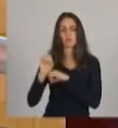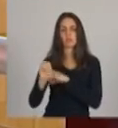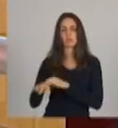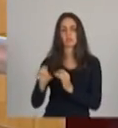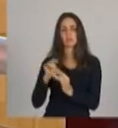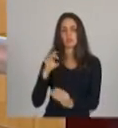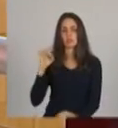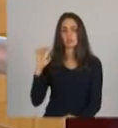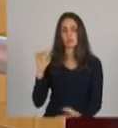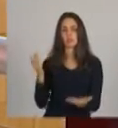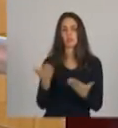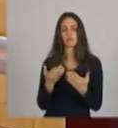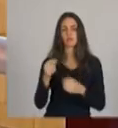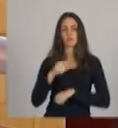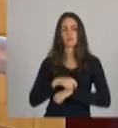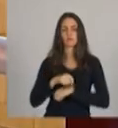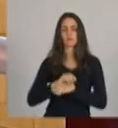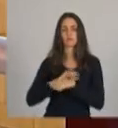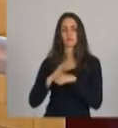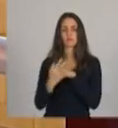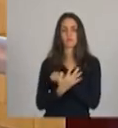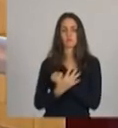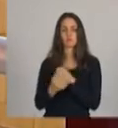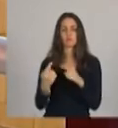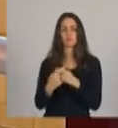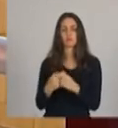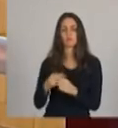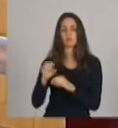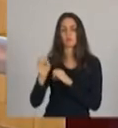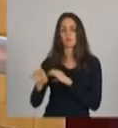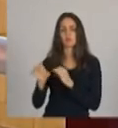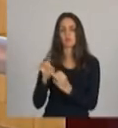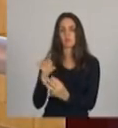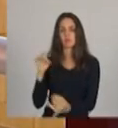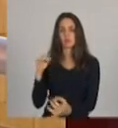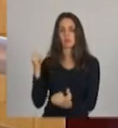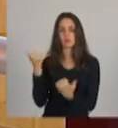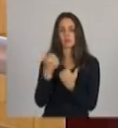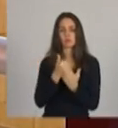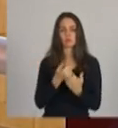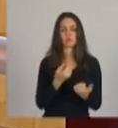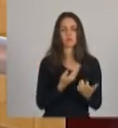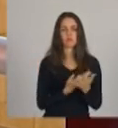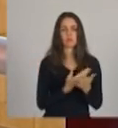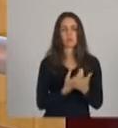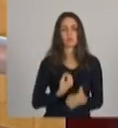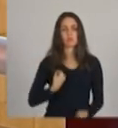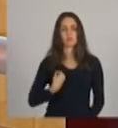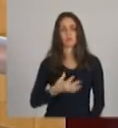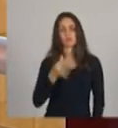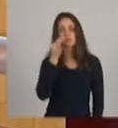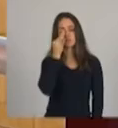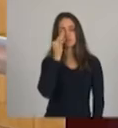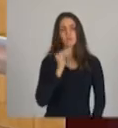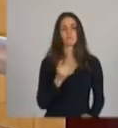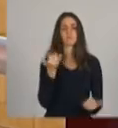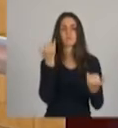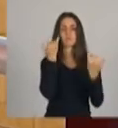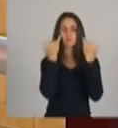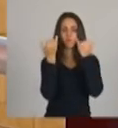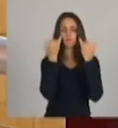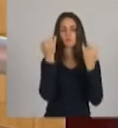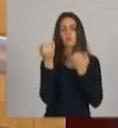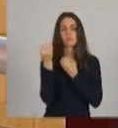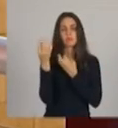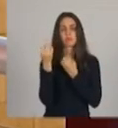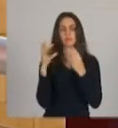à distância, né? Nessa fase de pandemia, o ensino à distância que substituiu as aulas presenciais. As informações